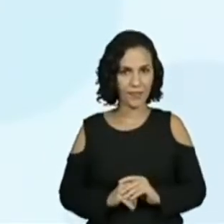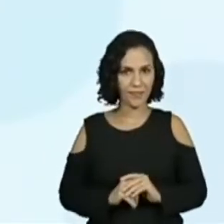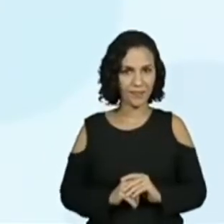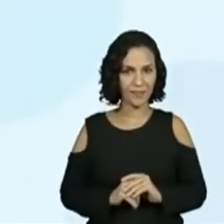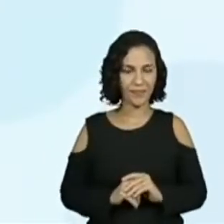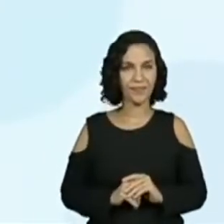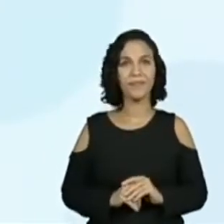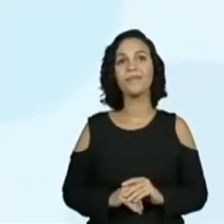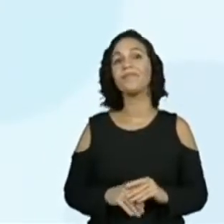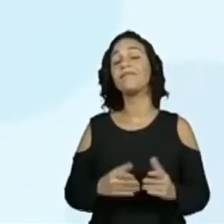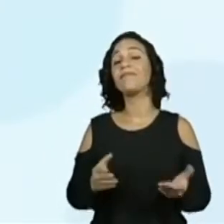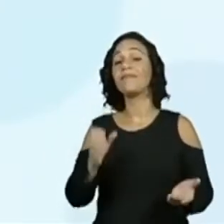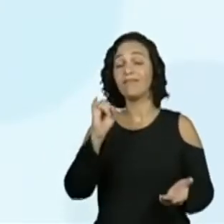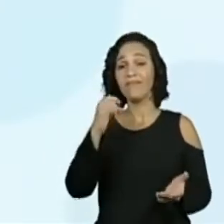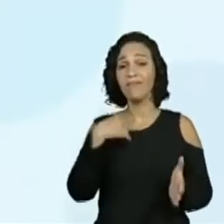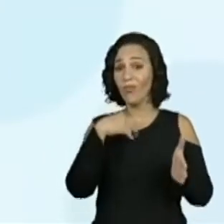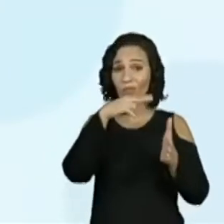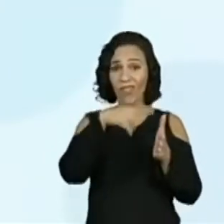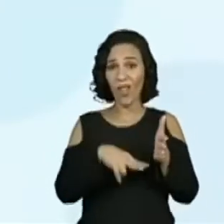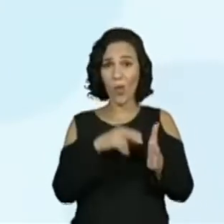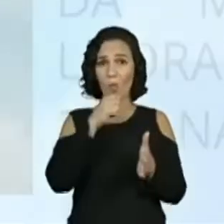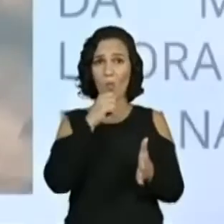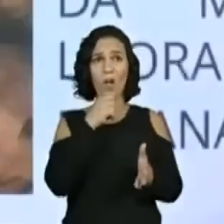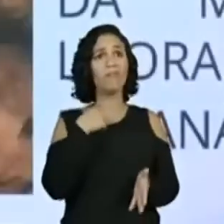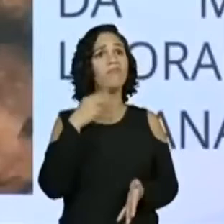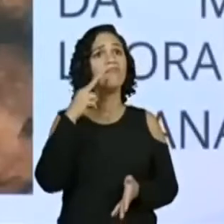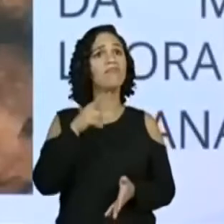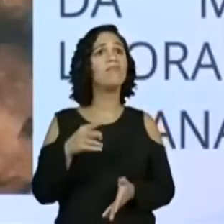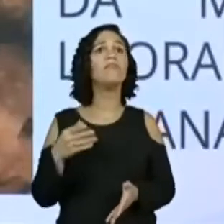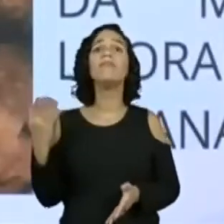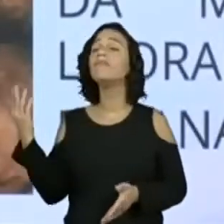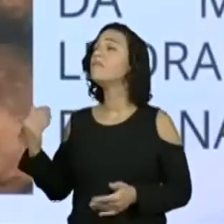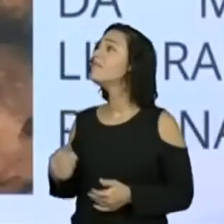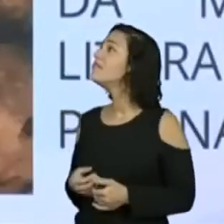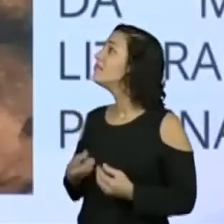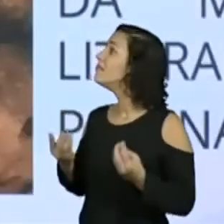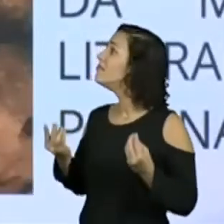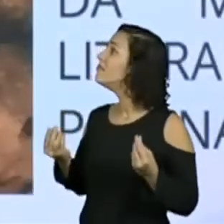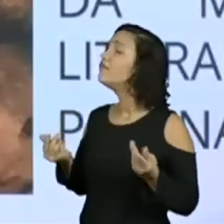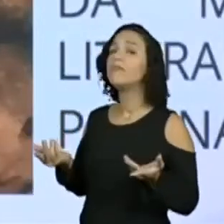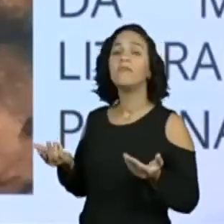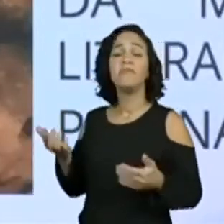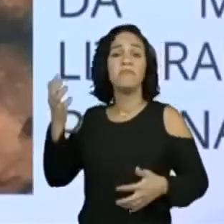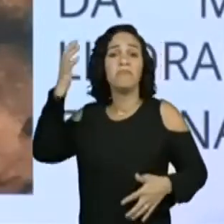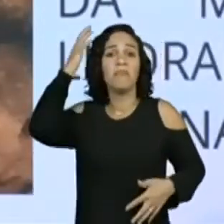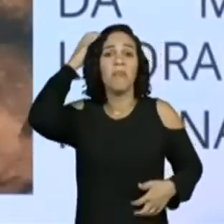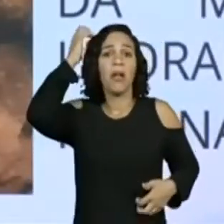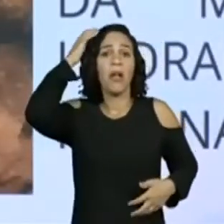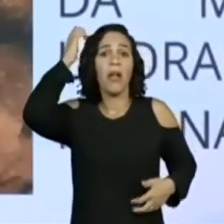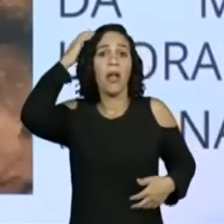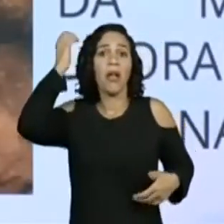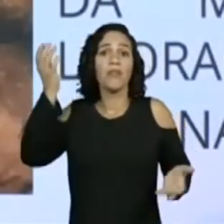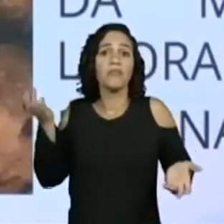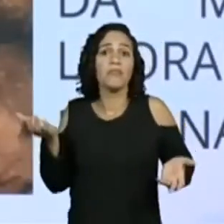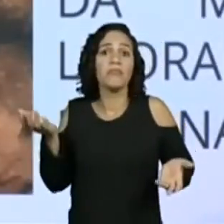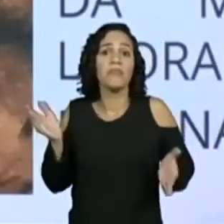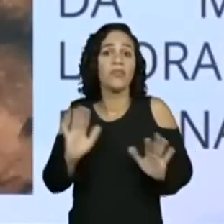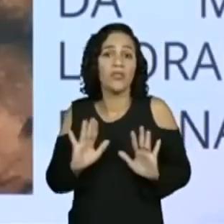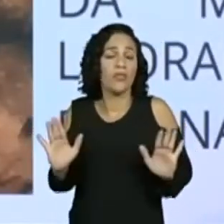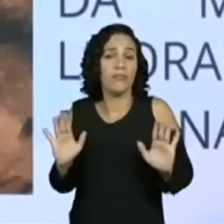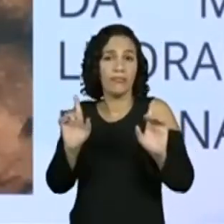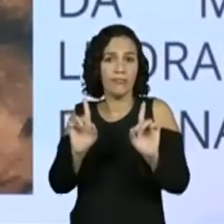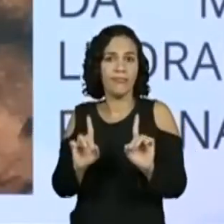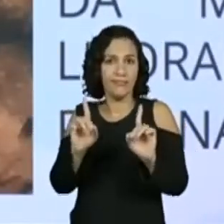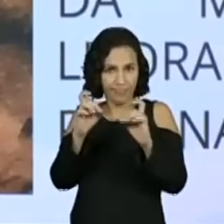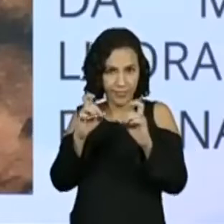Isso né? mesmo. Se eu não leio a legenda, aí eu vou observar a imagem e eu vou ver um macaquinho. Olha que bonitinho. Esse macaquinho é uma